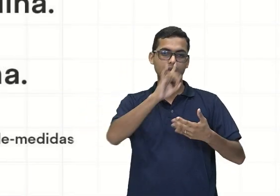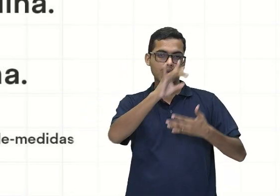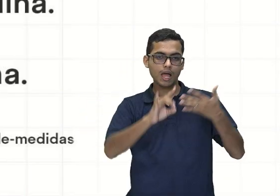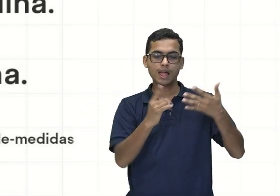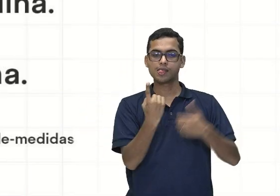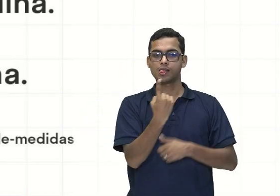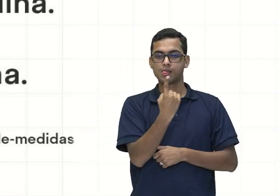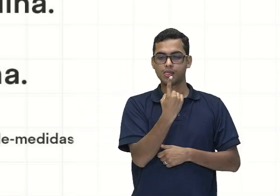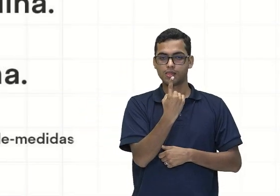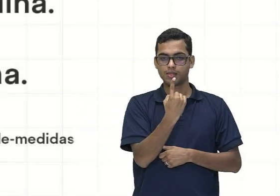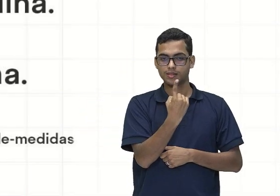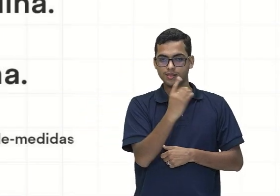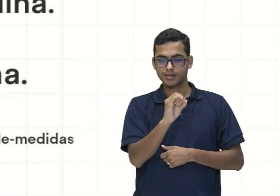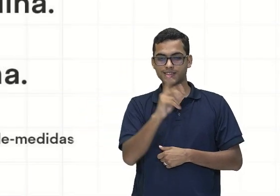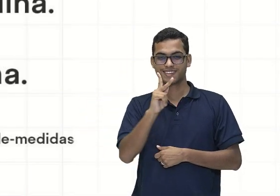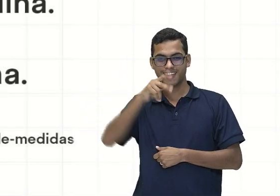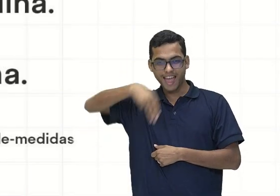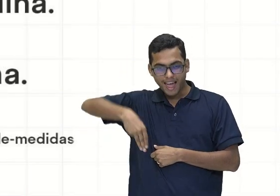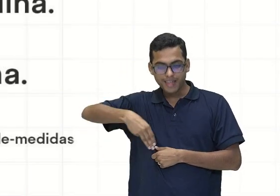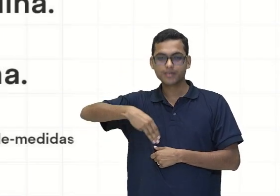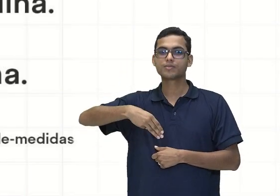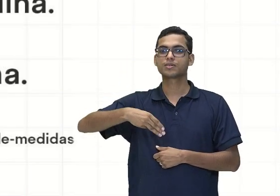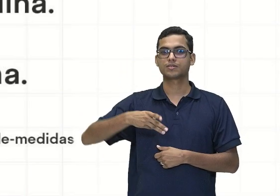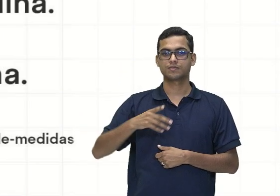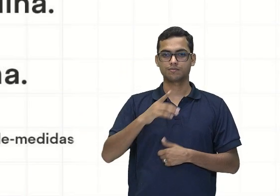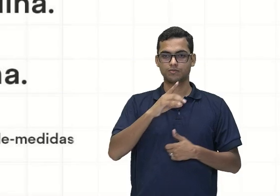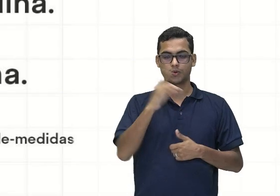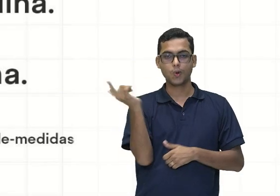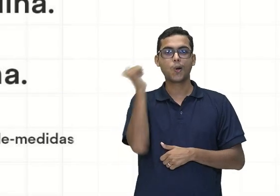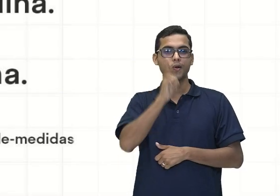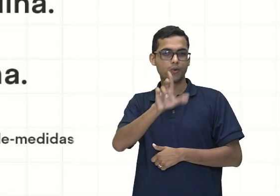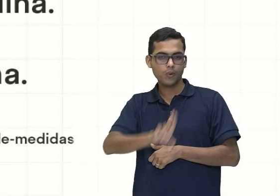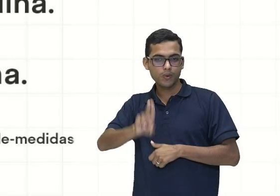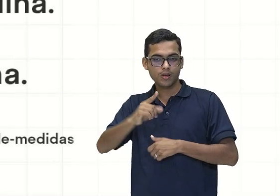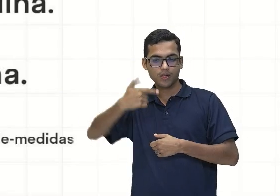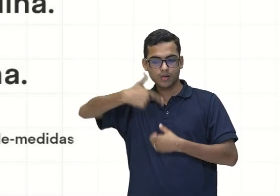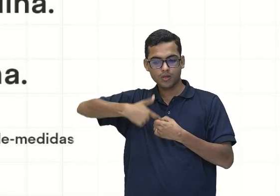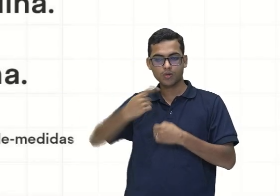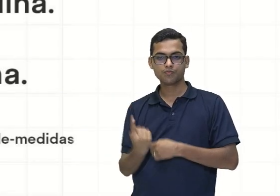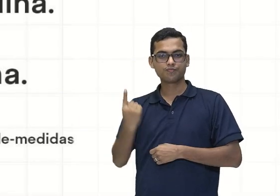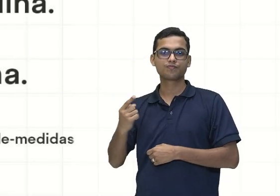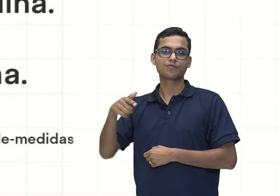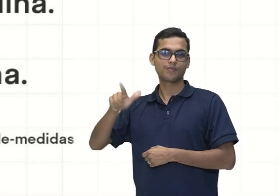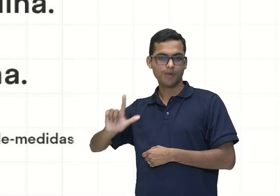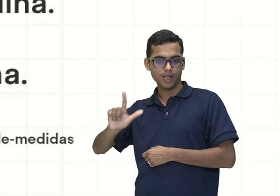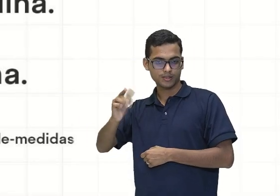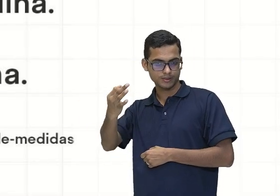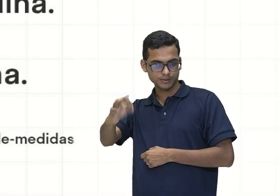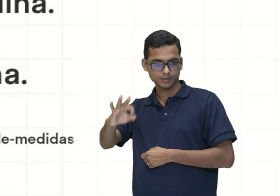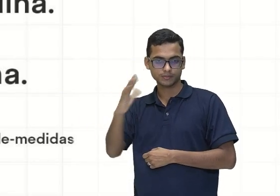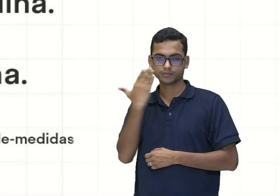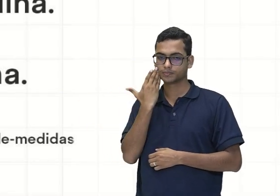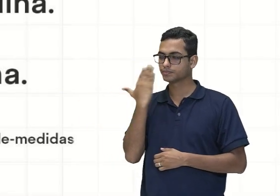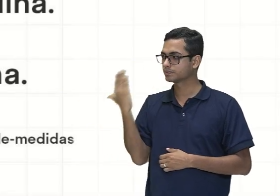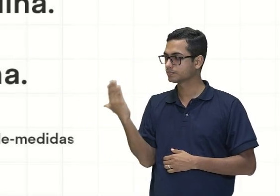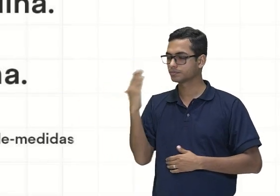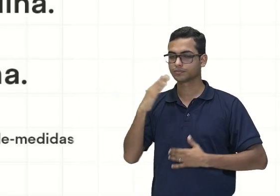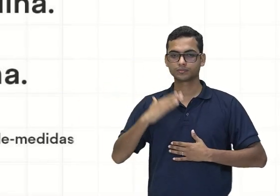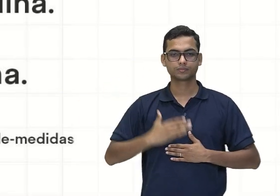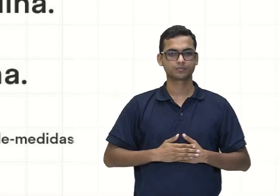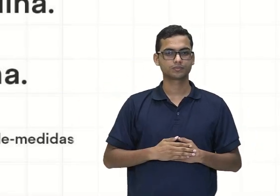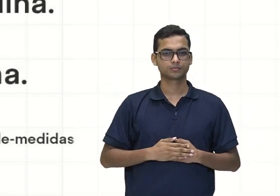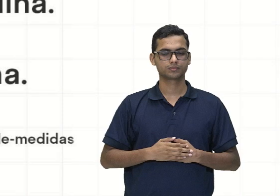quilômetros. Olha aí novamente a nossa unidade de medida de comprimento, só que agora é quilômetro